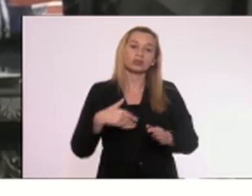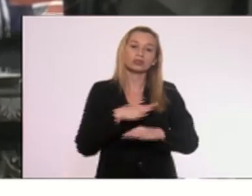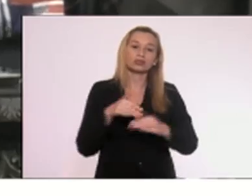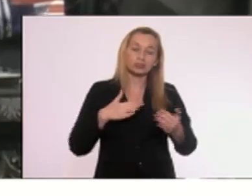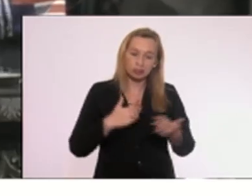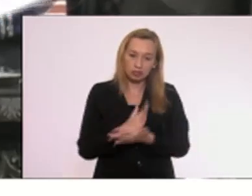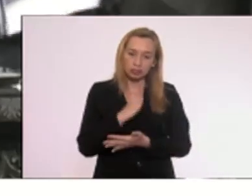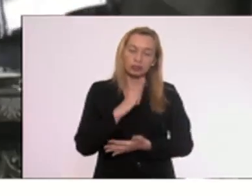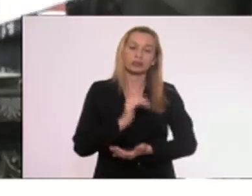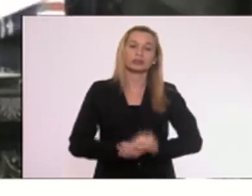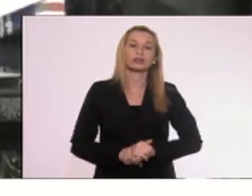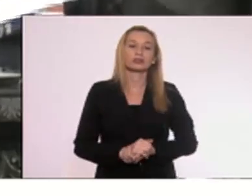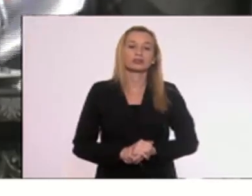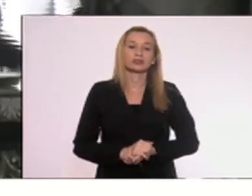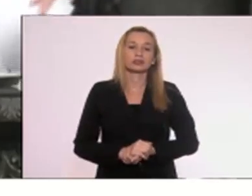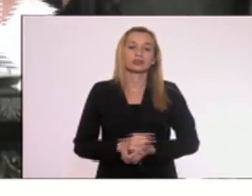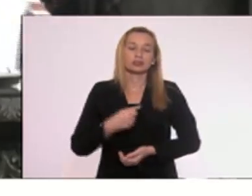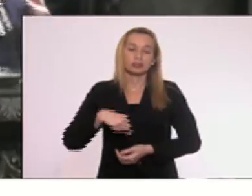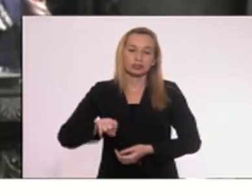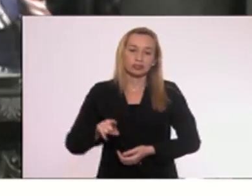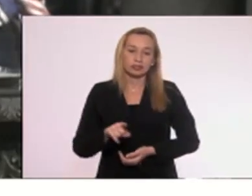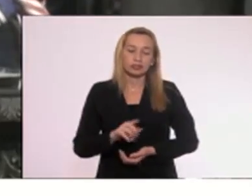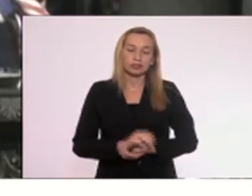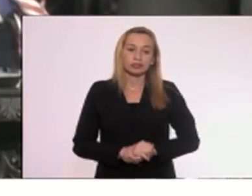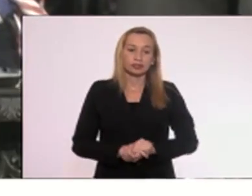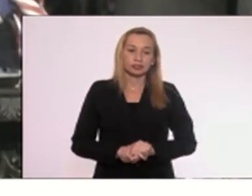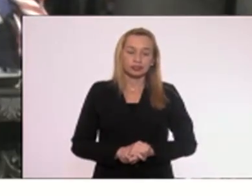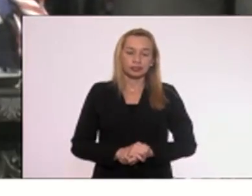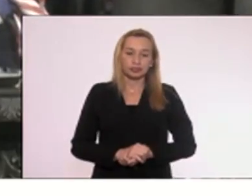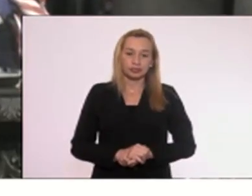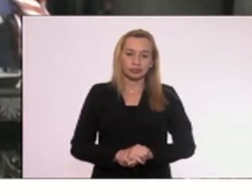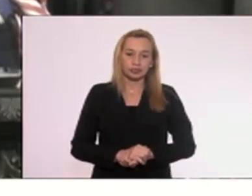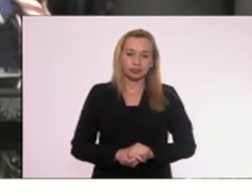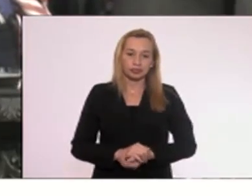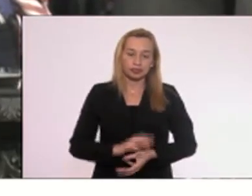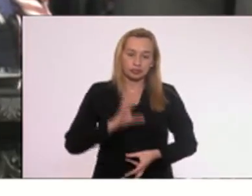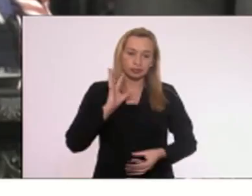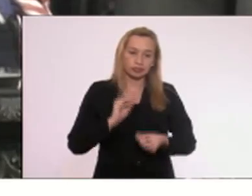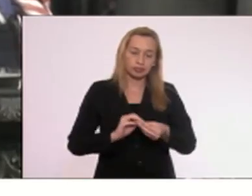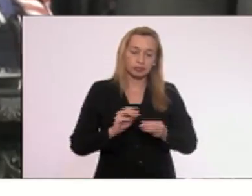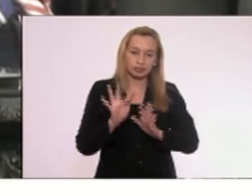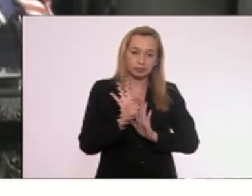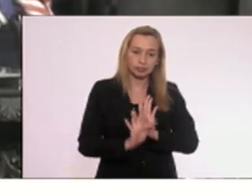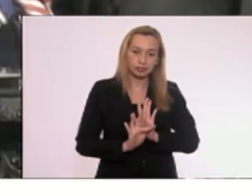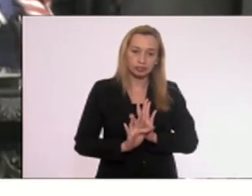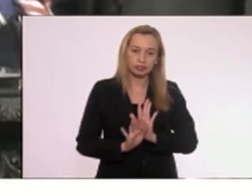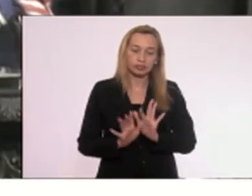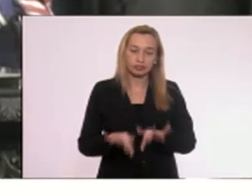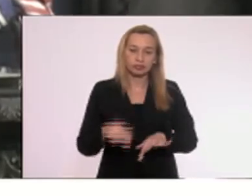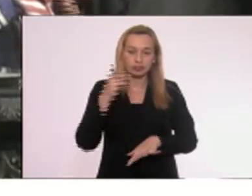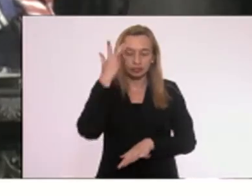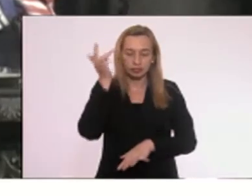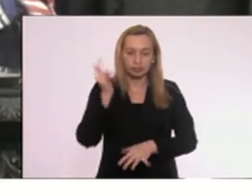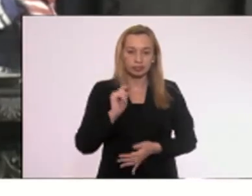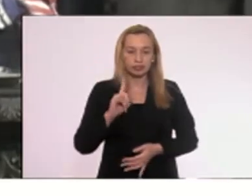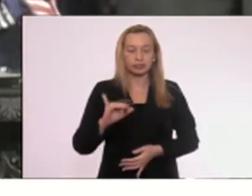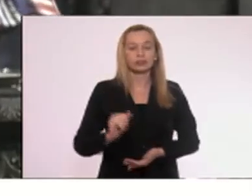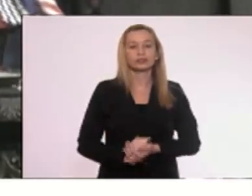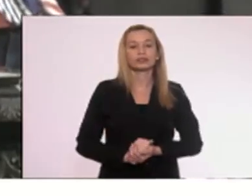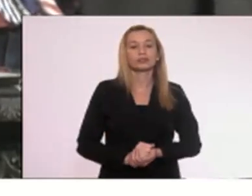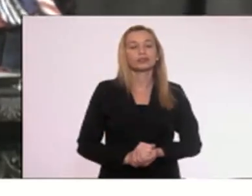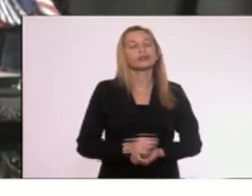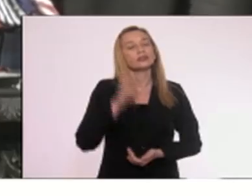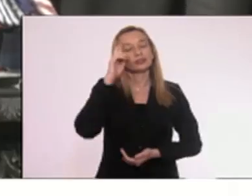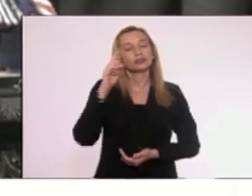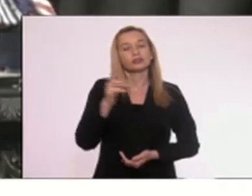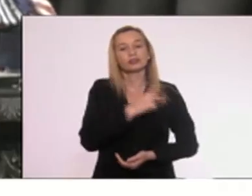nessa questão, aprovada. Vai a redação, incorporar ao texto e vai a redação final no dia de amanhã. Senhor presidente.